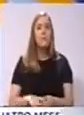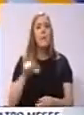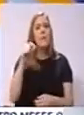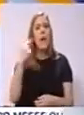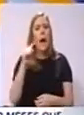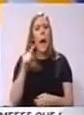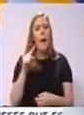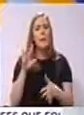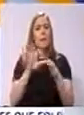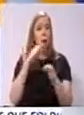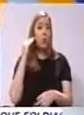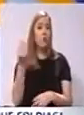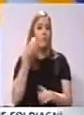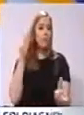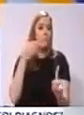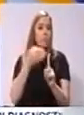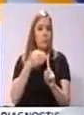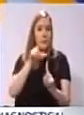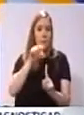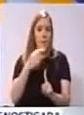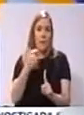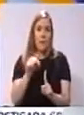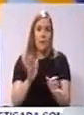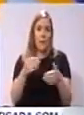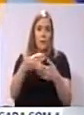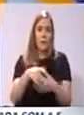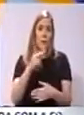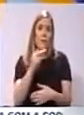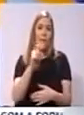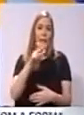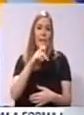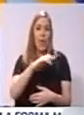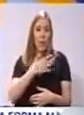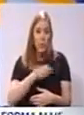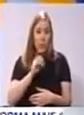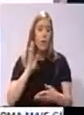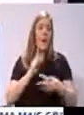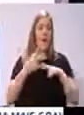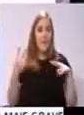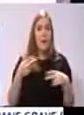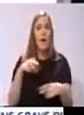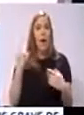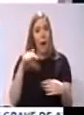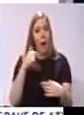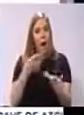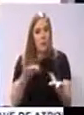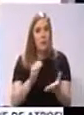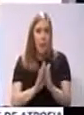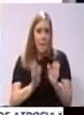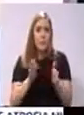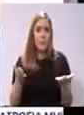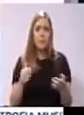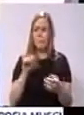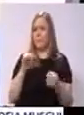uma aposta na juventude, e nem de propósito, termos aqui connosco em estúdio o vereador da Juventude da Câmara Municipal. Existe essa aposta, é necessária, não é?